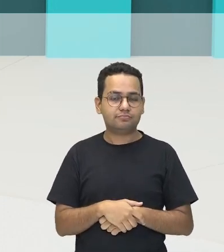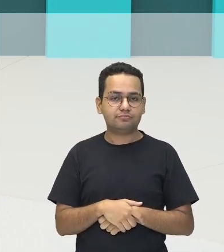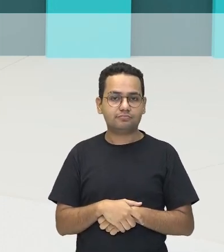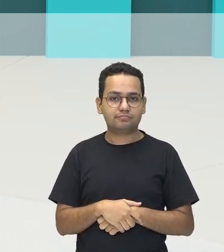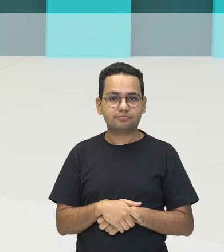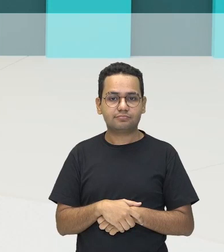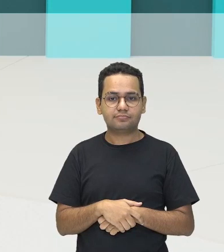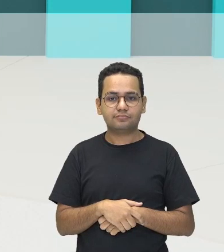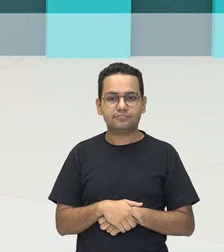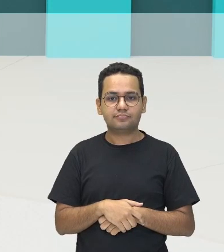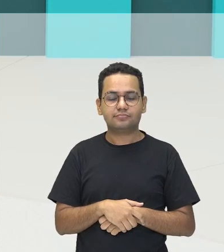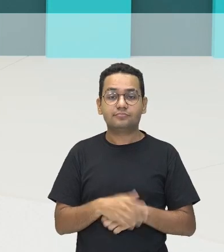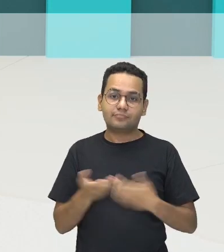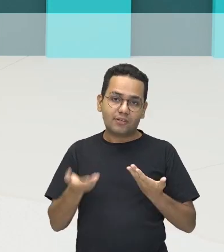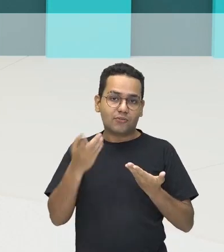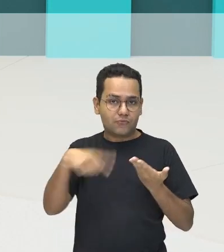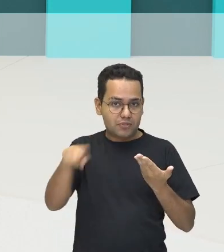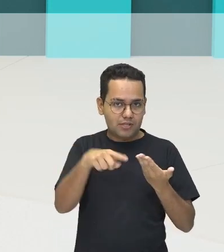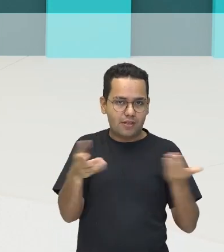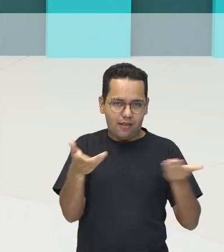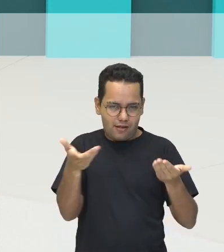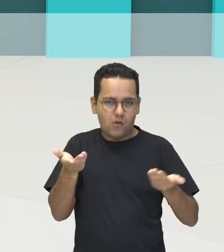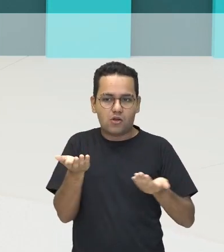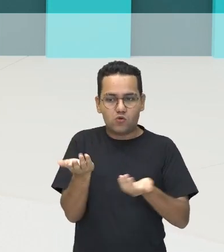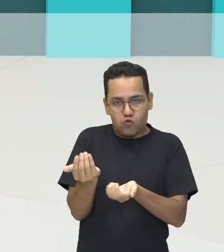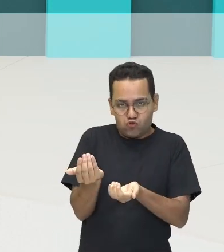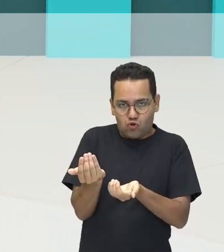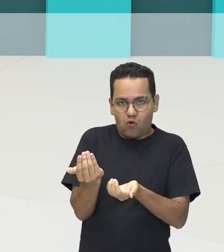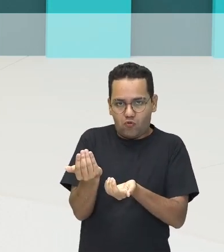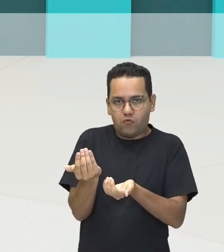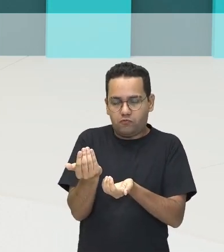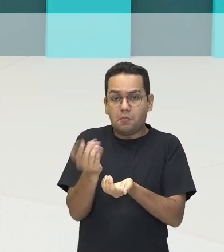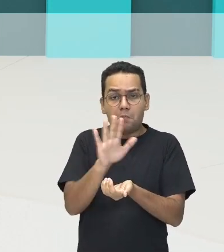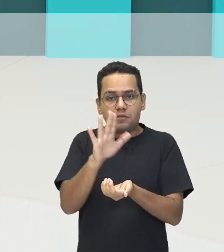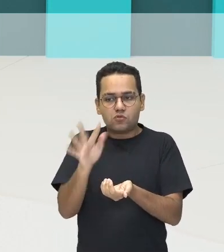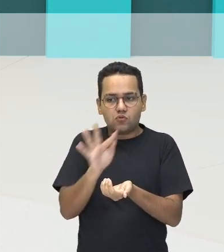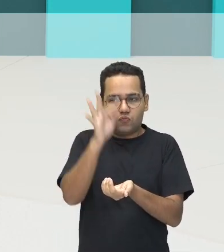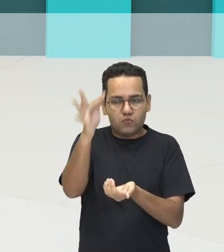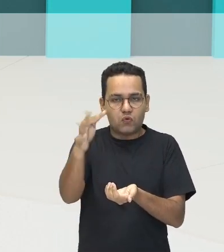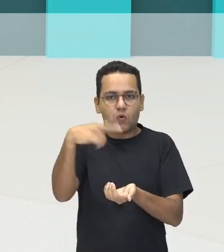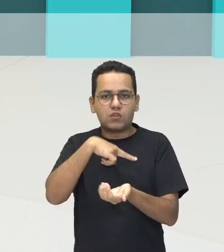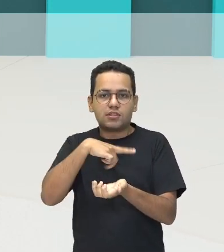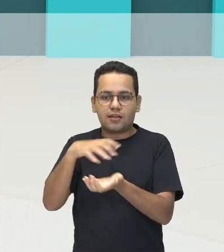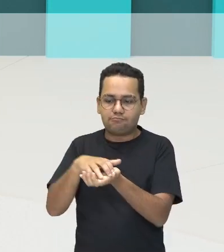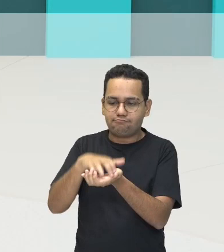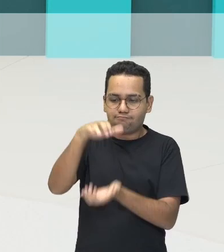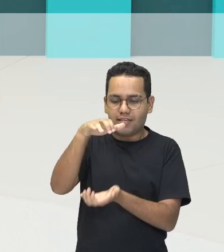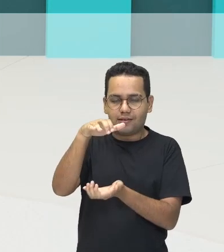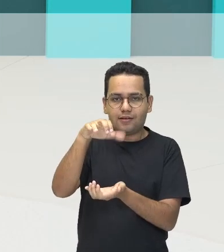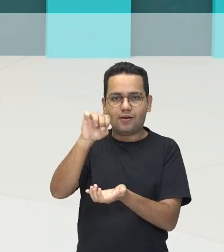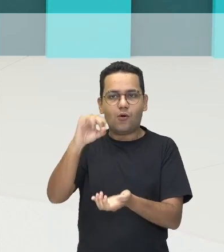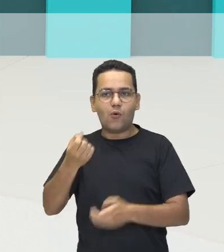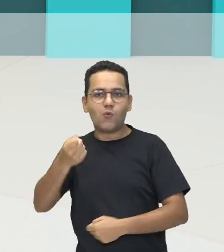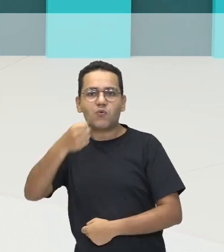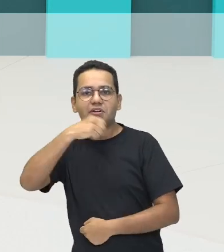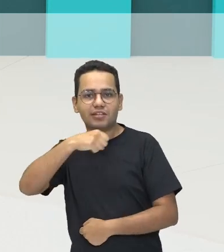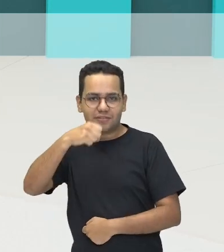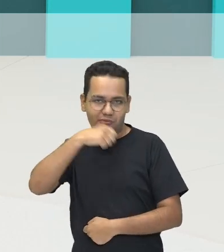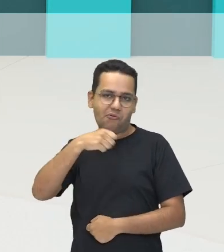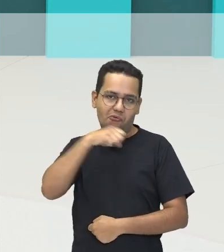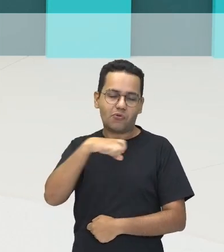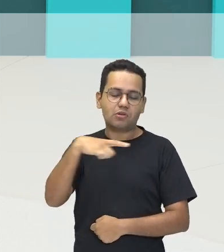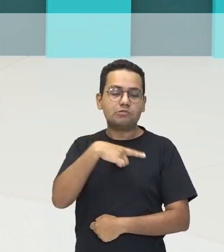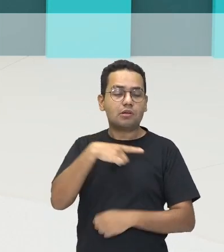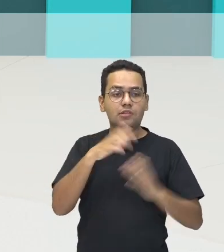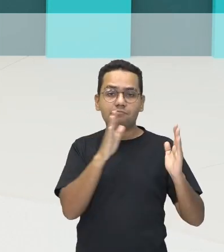que a maioria é jovem, mas daqui a pouco você vai se tornar também um adulto idoso, como dizem, não é? E você precisa sim viver todas essas fases